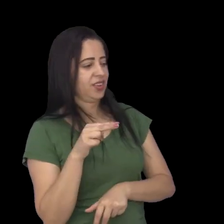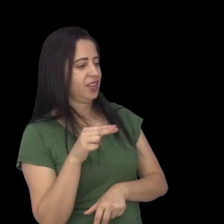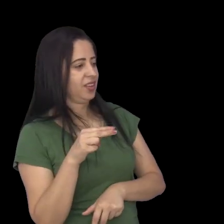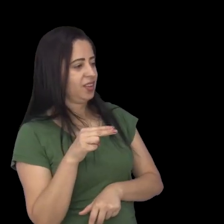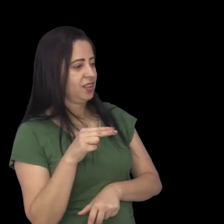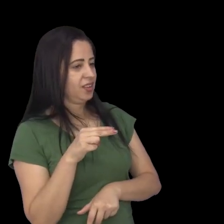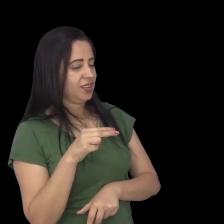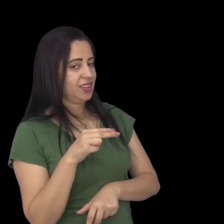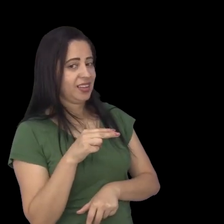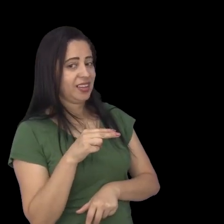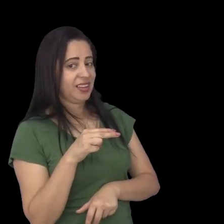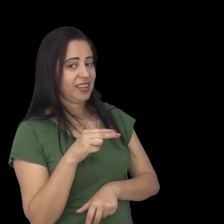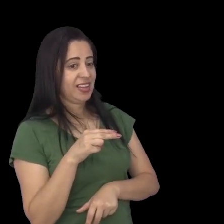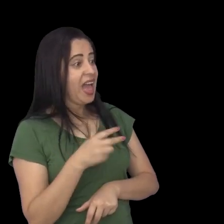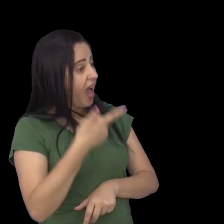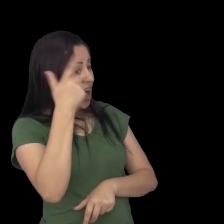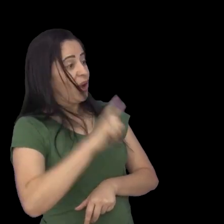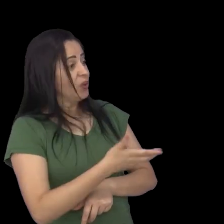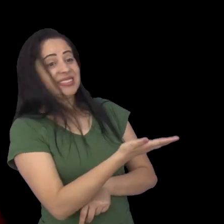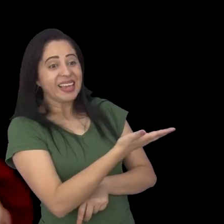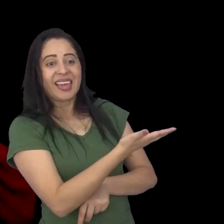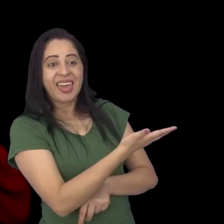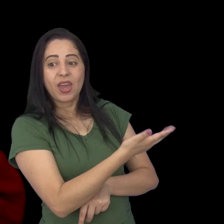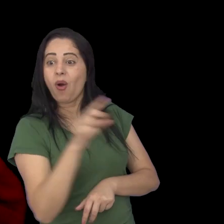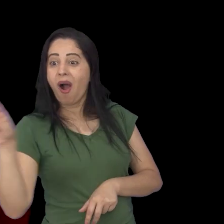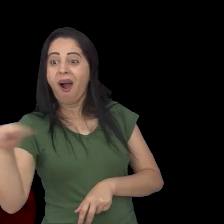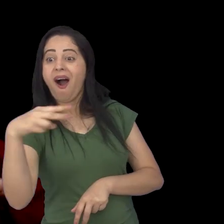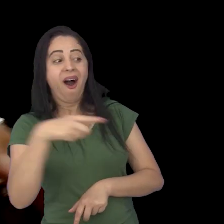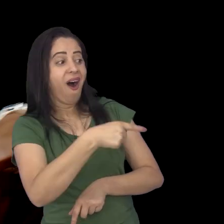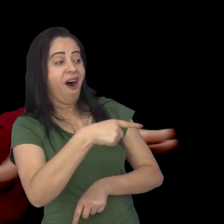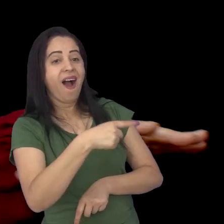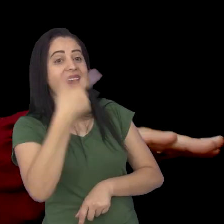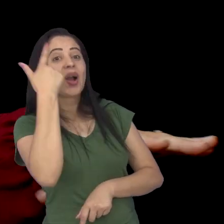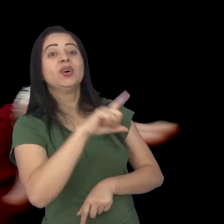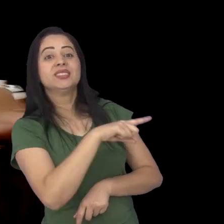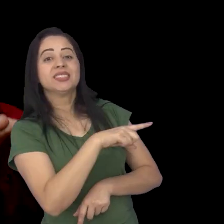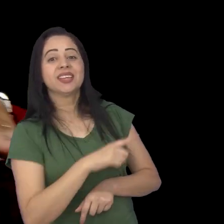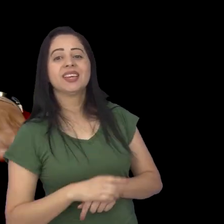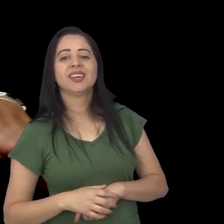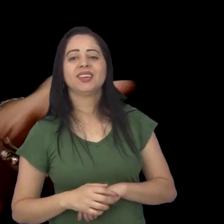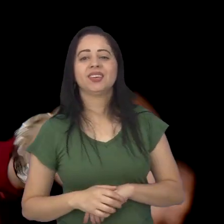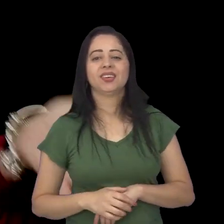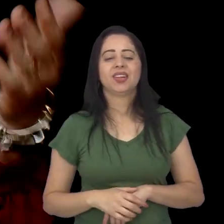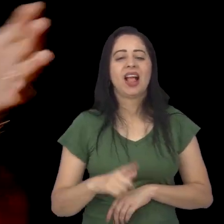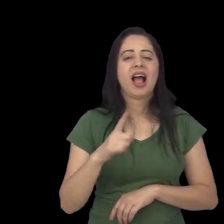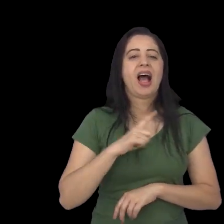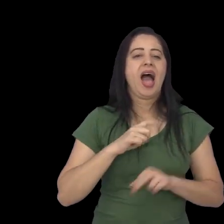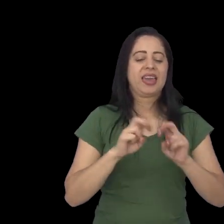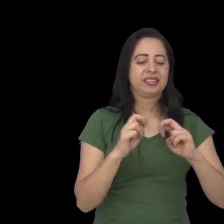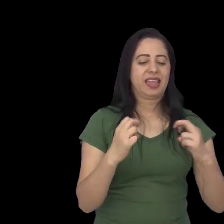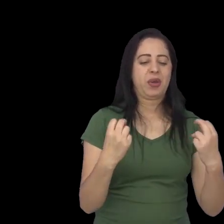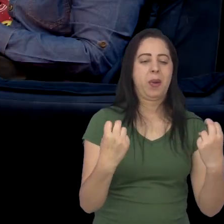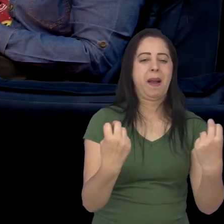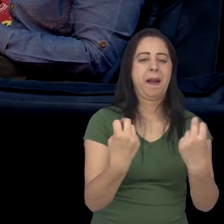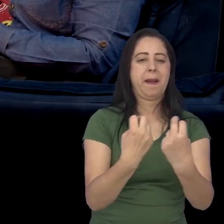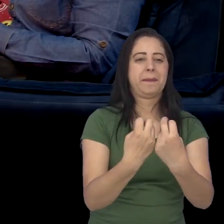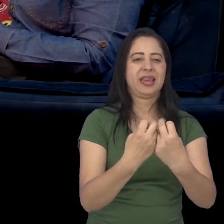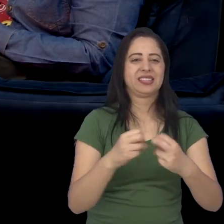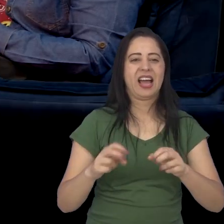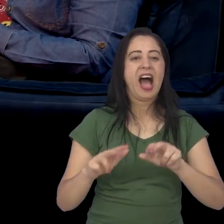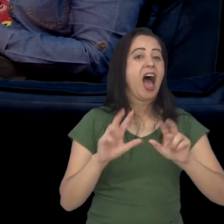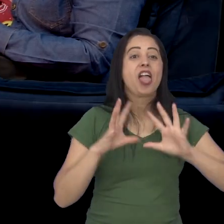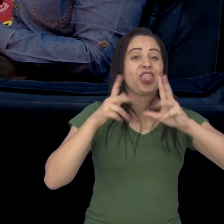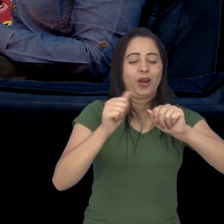e gritou, gente, ela conseguiu. E tinha um monte de mesa lá e estava lotada. A galera levantou e bateu palma. Foi a primeira vez